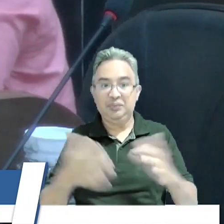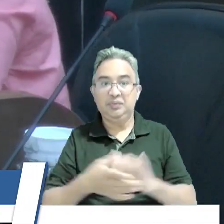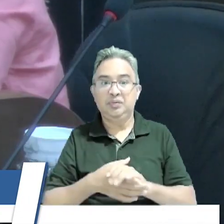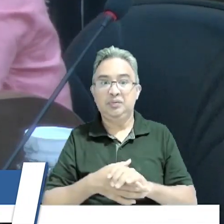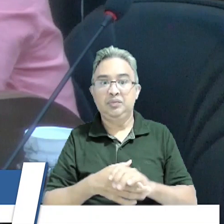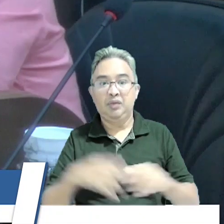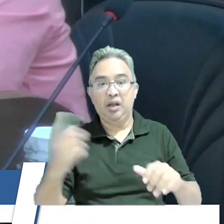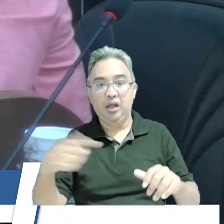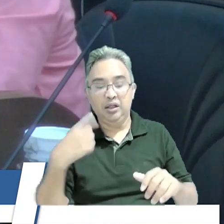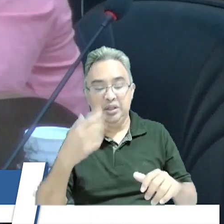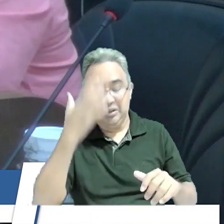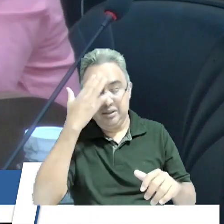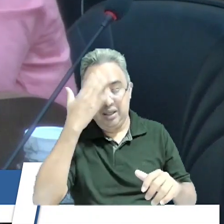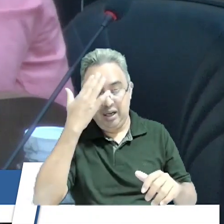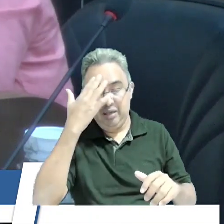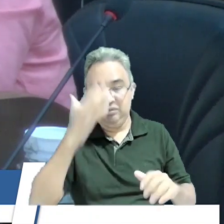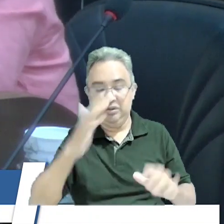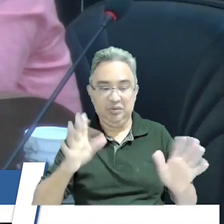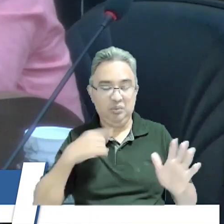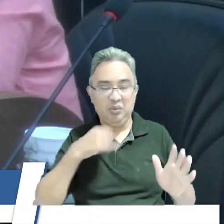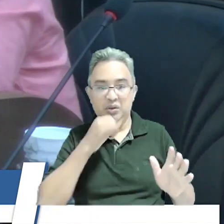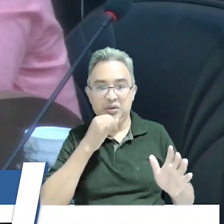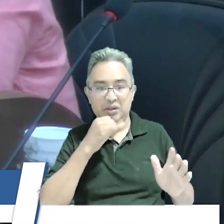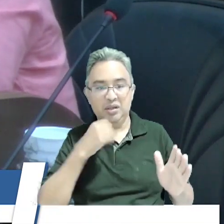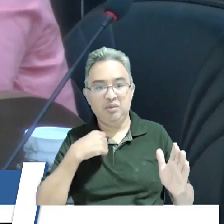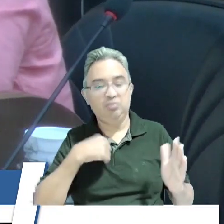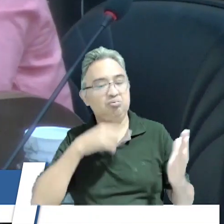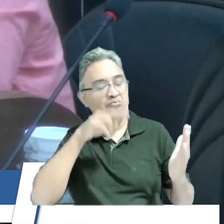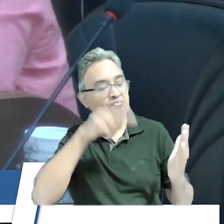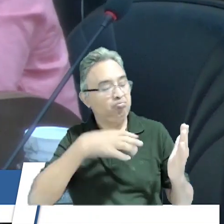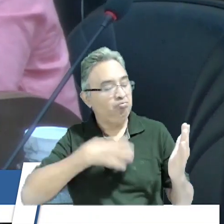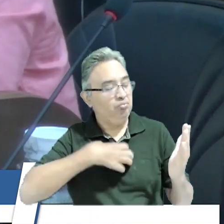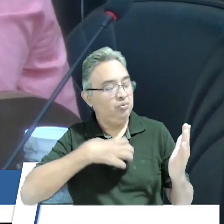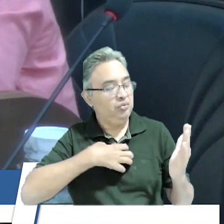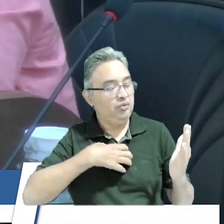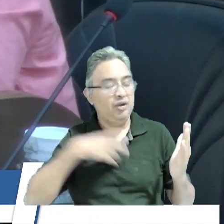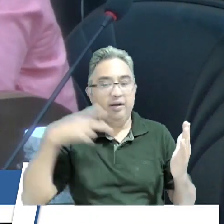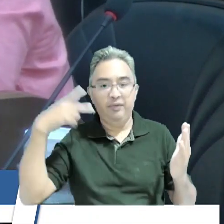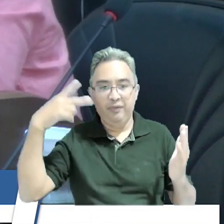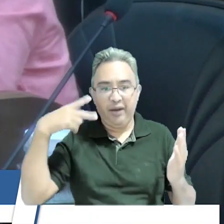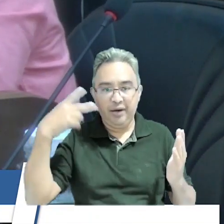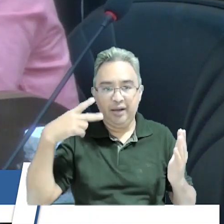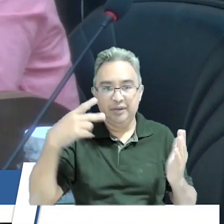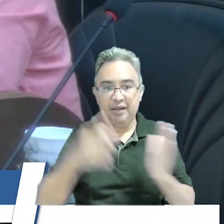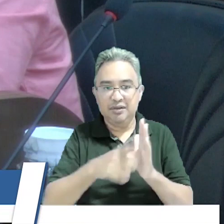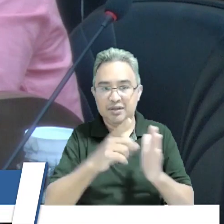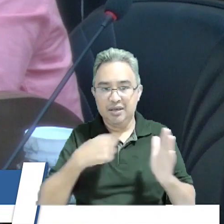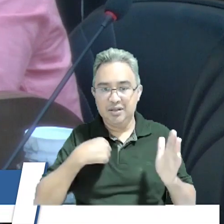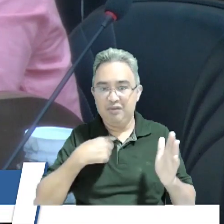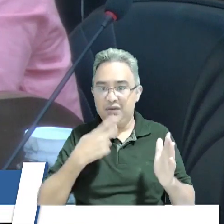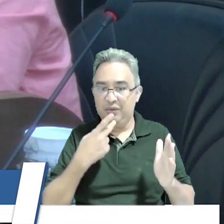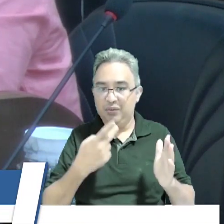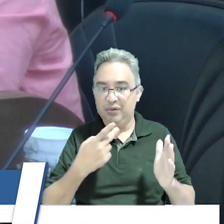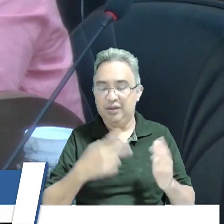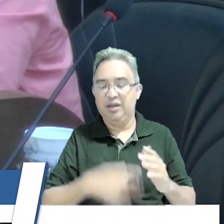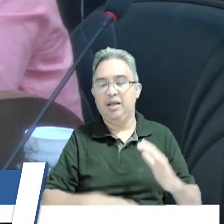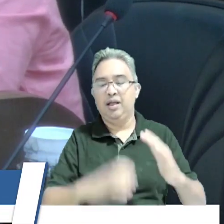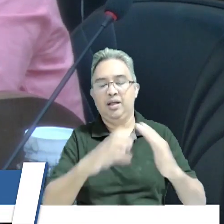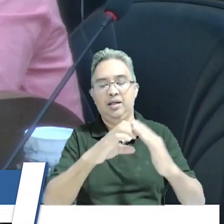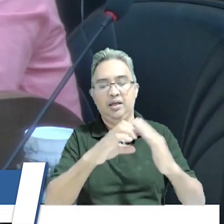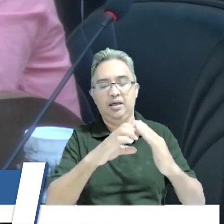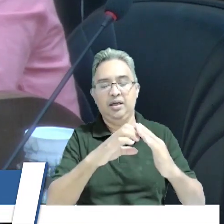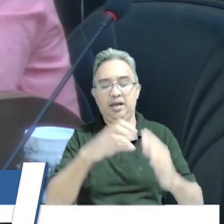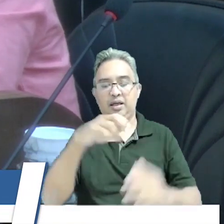vejo aqui, como os vereadores que me antecederam falaram, creche Nossa Senhora das